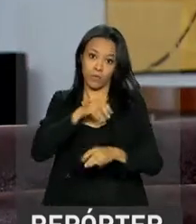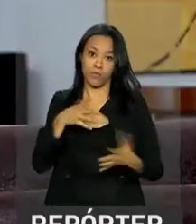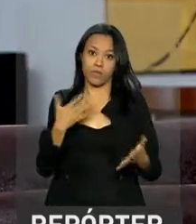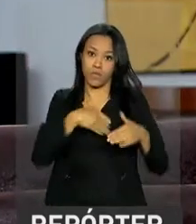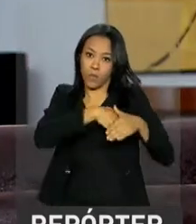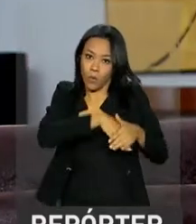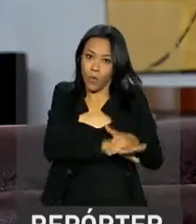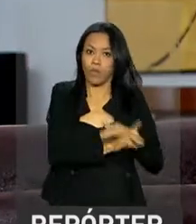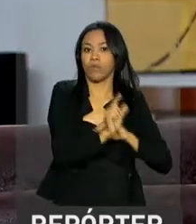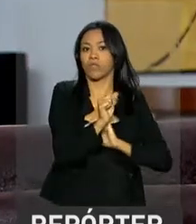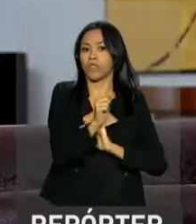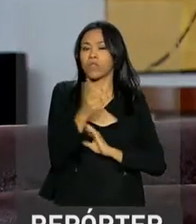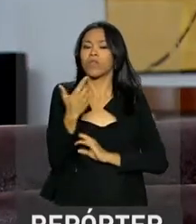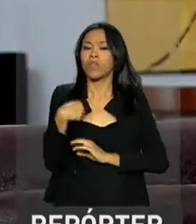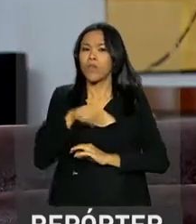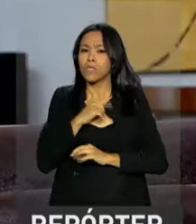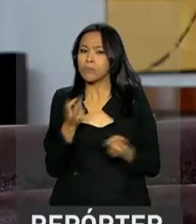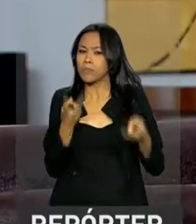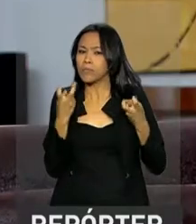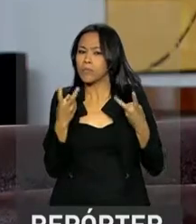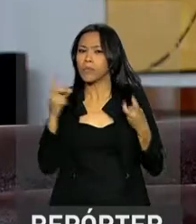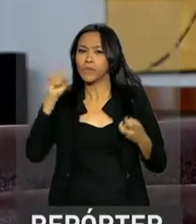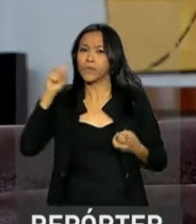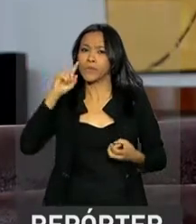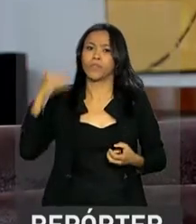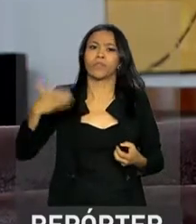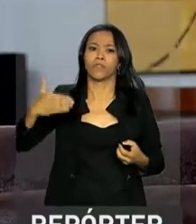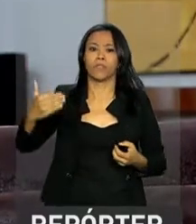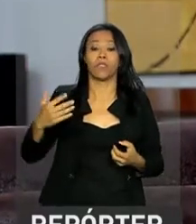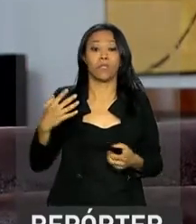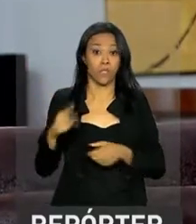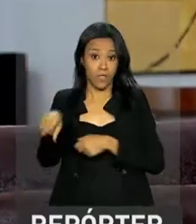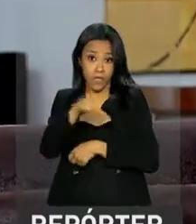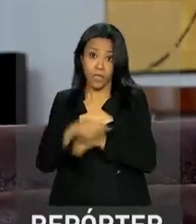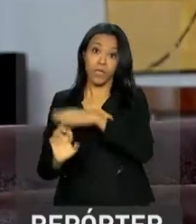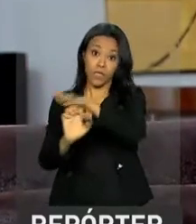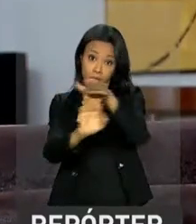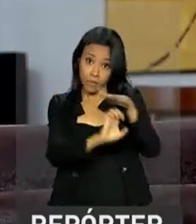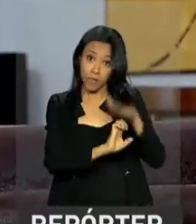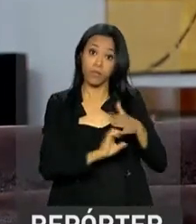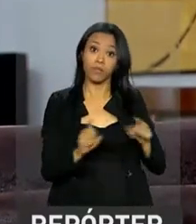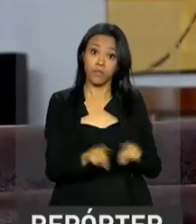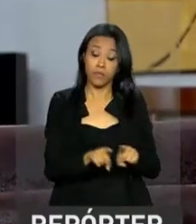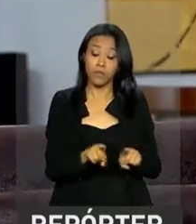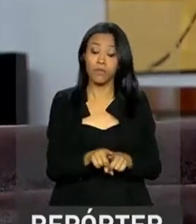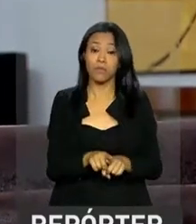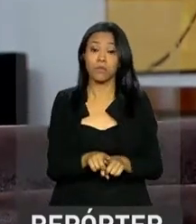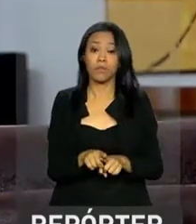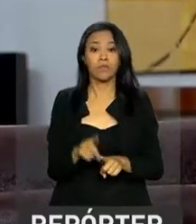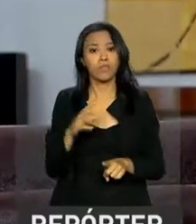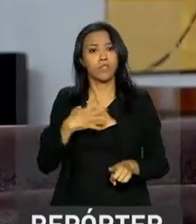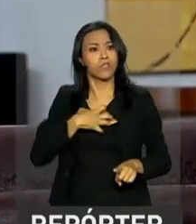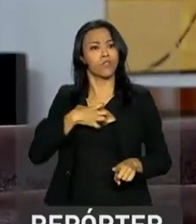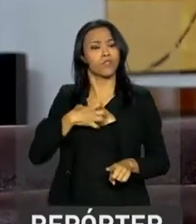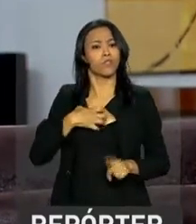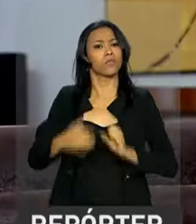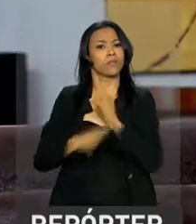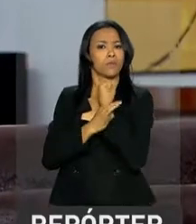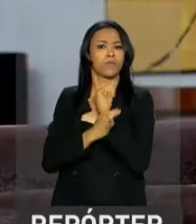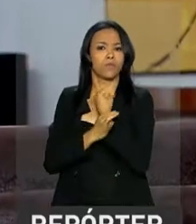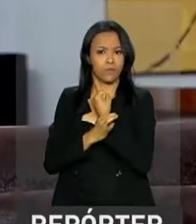Então a gente sente isso no dia a dia. E os próprios empresários também têm mostrado que a confiança deles